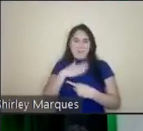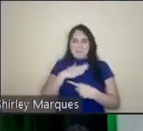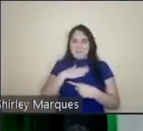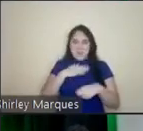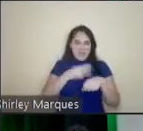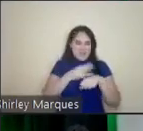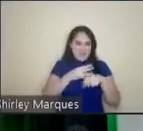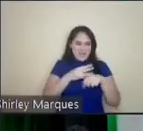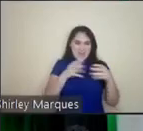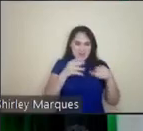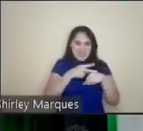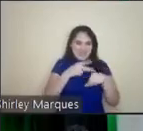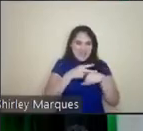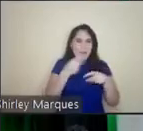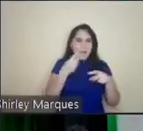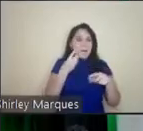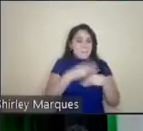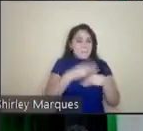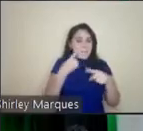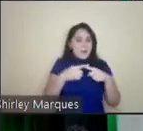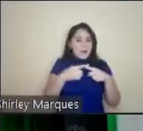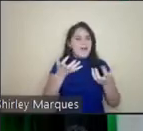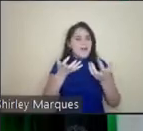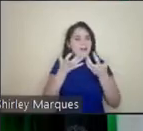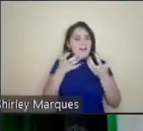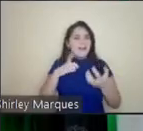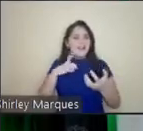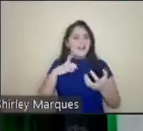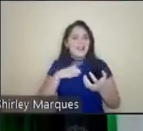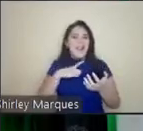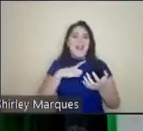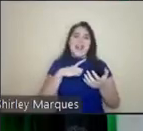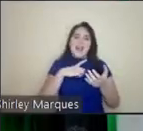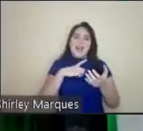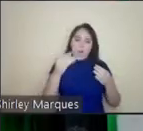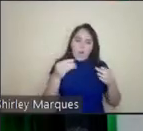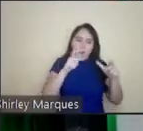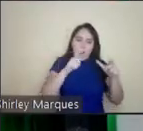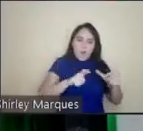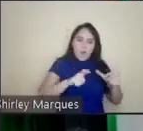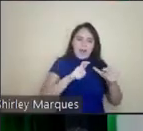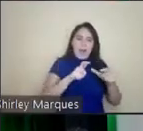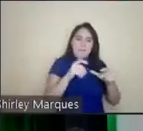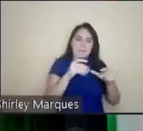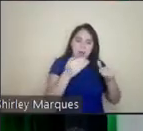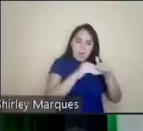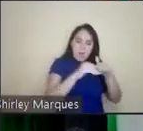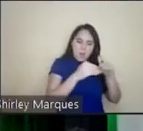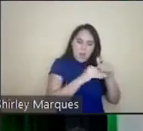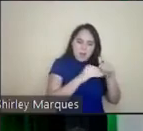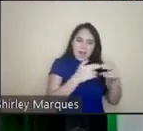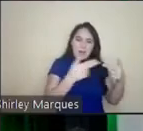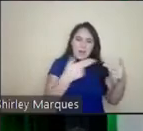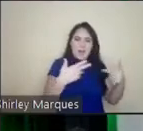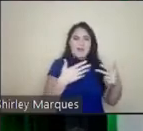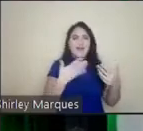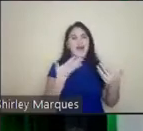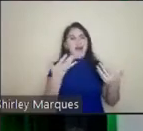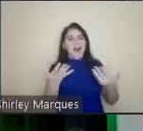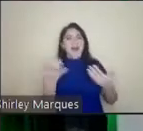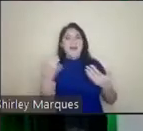É porque eu queria ter um arquivo, né? Eu mando as coisas para mim, para me lembrar, mando poesia. A Euzona manda para a Euzinha, né?